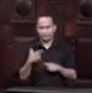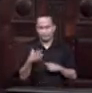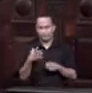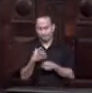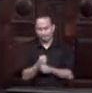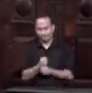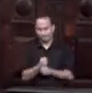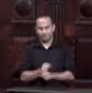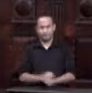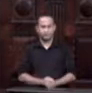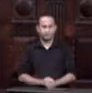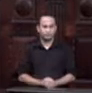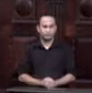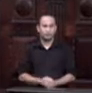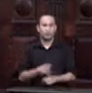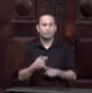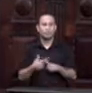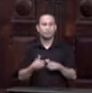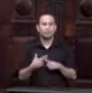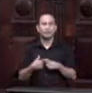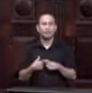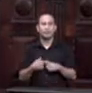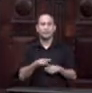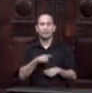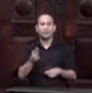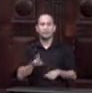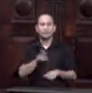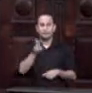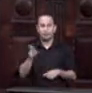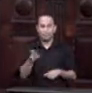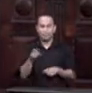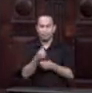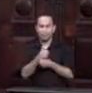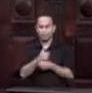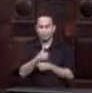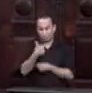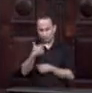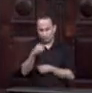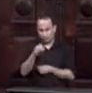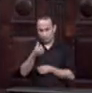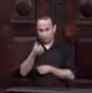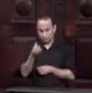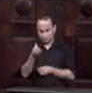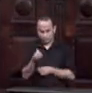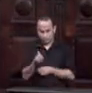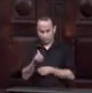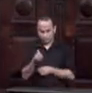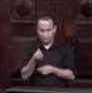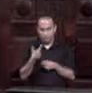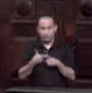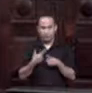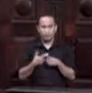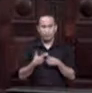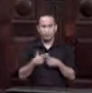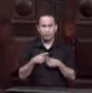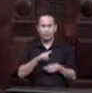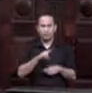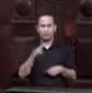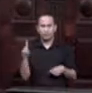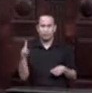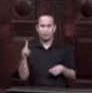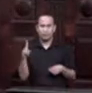contabilidade. Por que não usaram o ano de 2016? Por que não